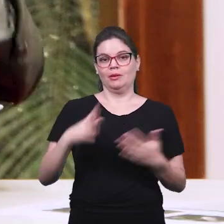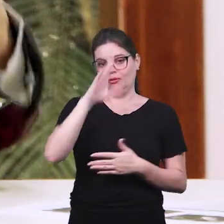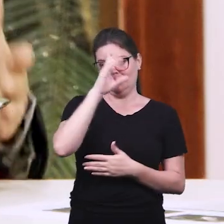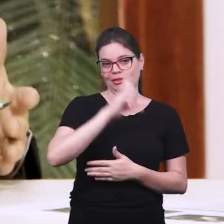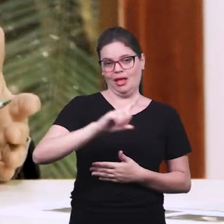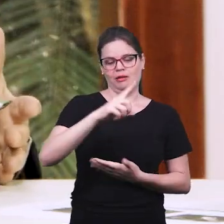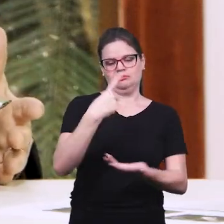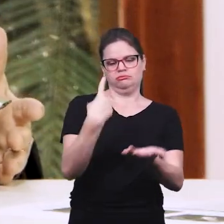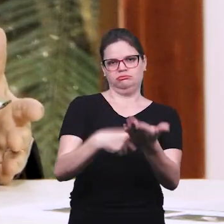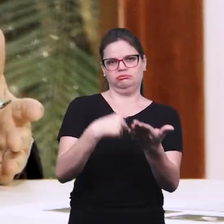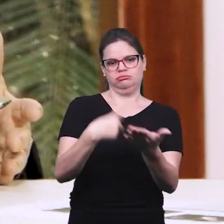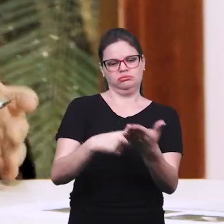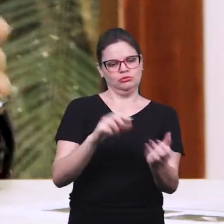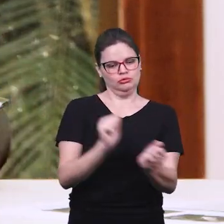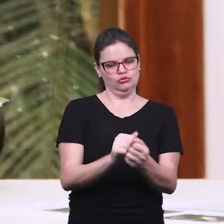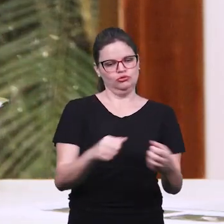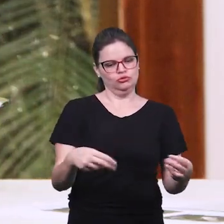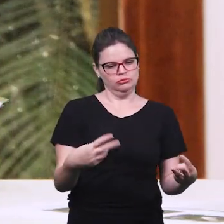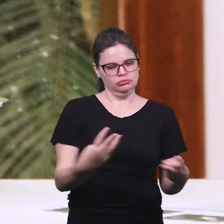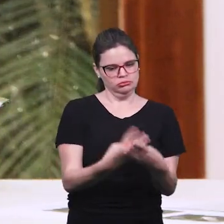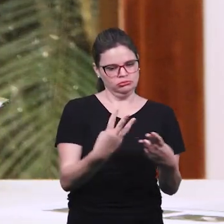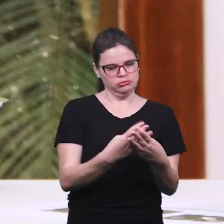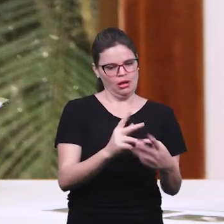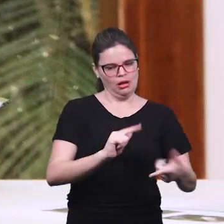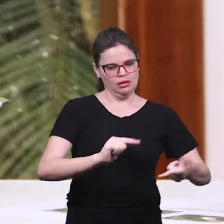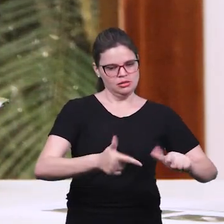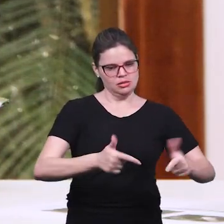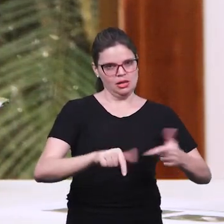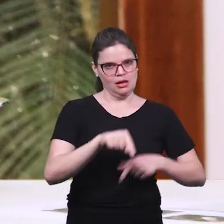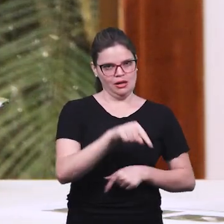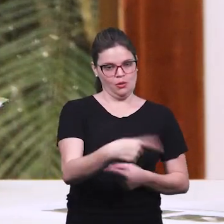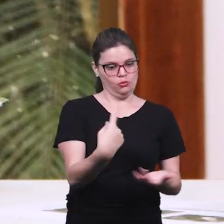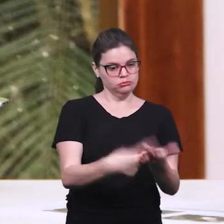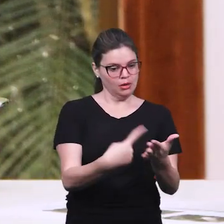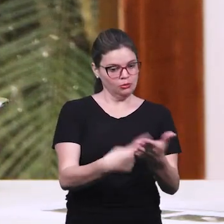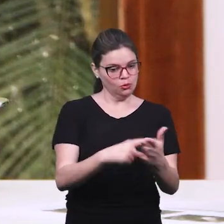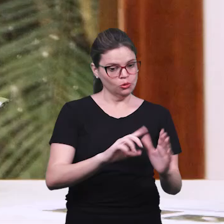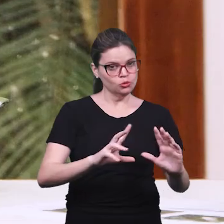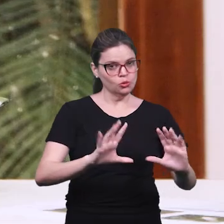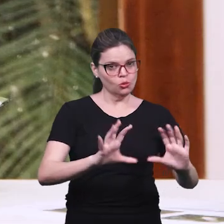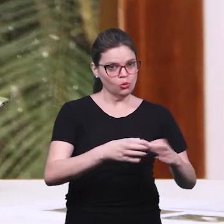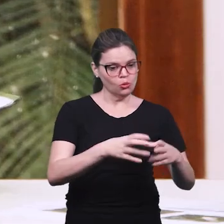um concerto com Israel. As bases deste concerto